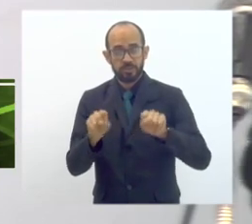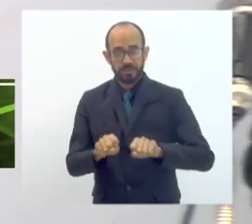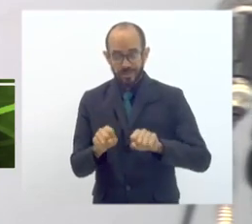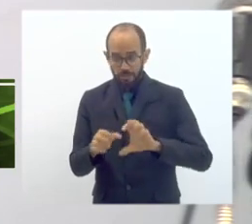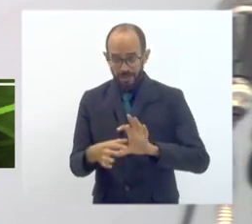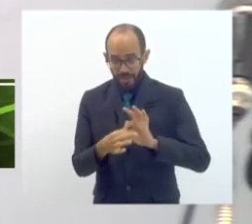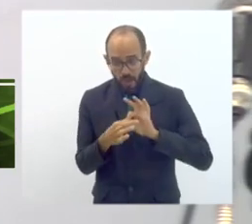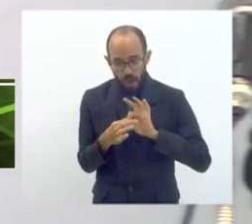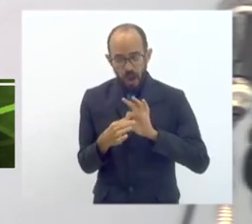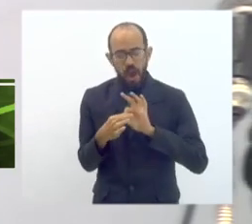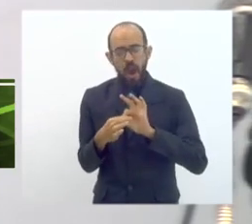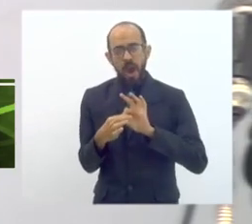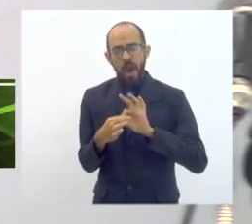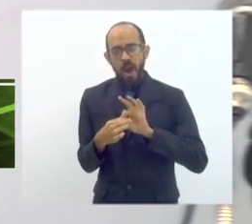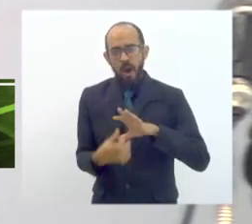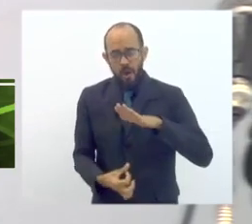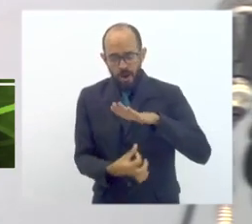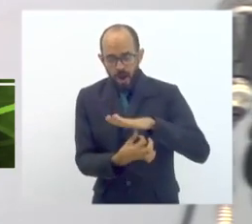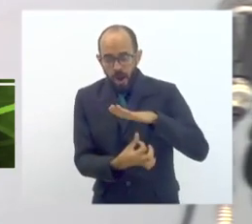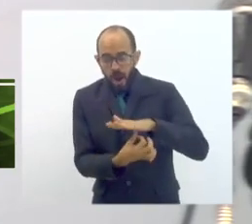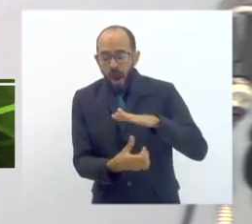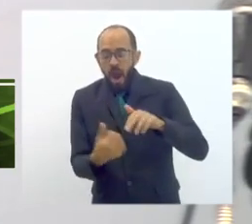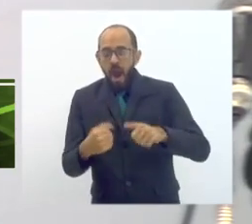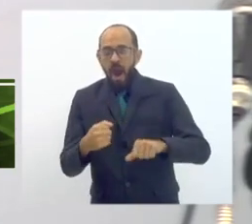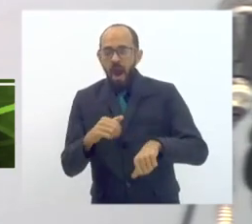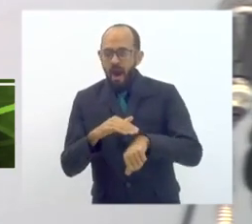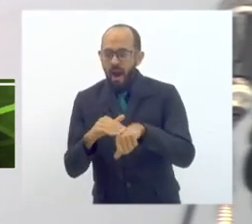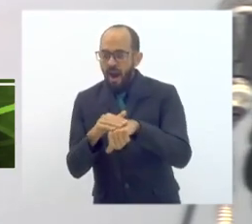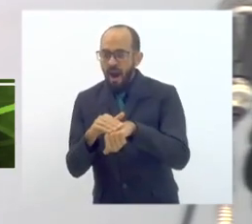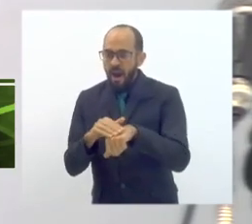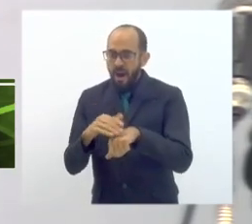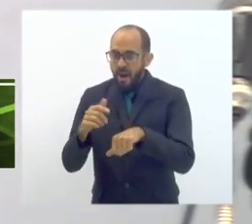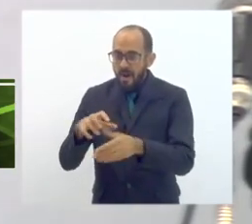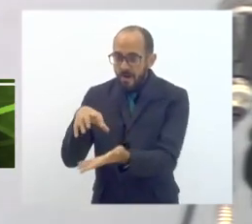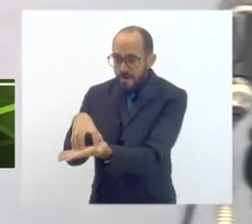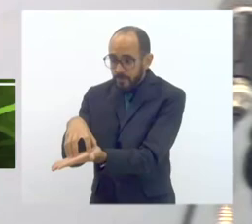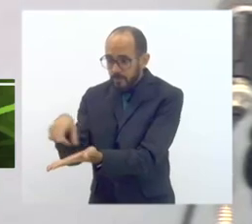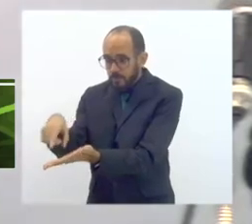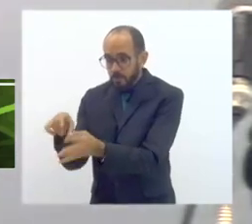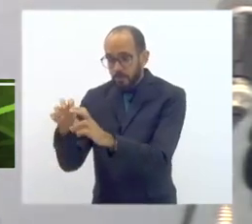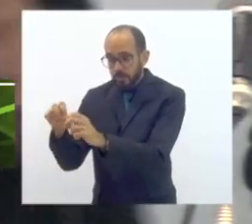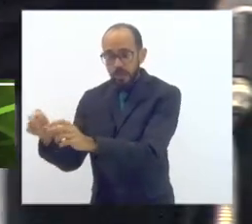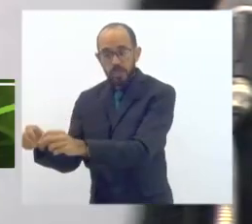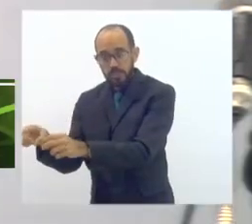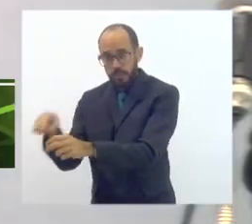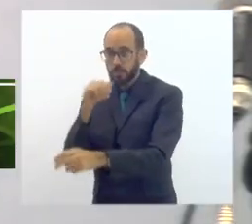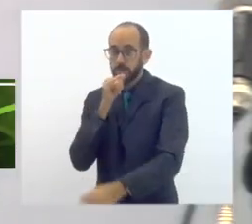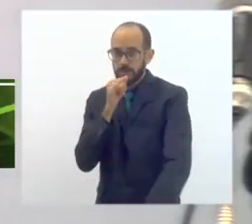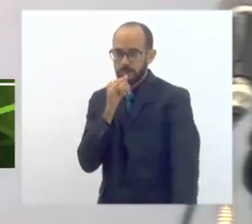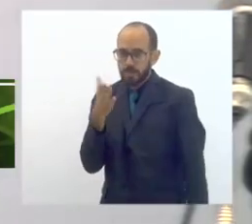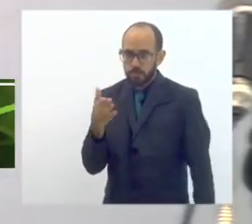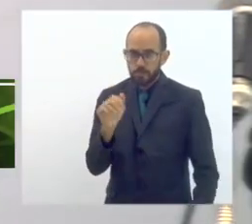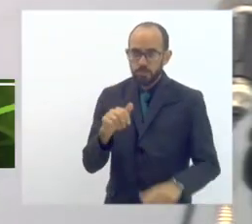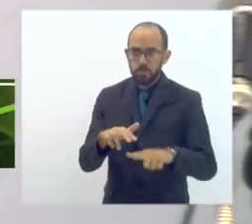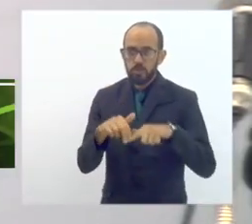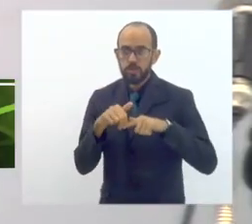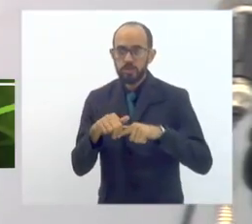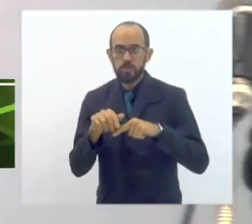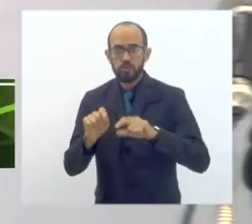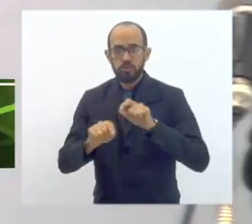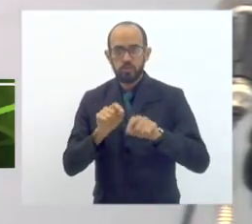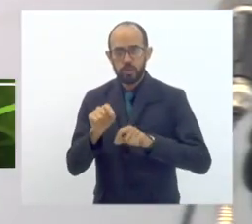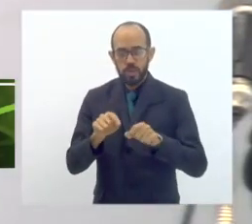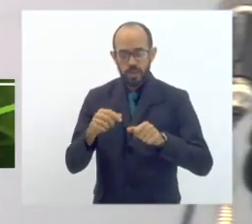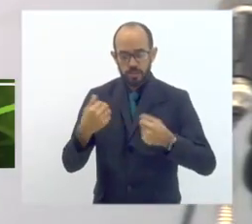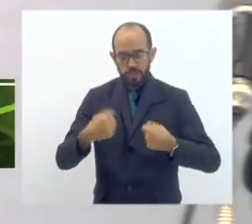A unidade básica de saúde precisa falar com o lugar que atende câncer. Portanto, a demanda de articulação interfederativa